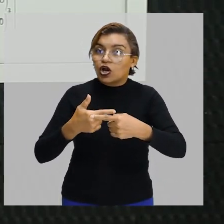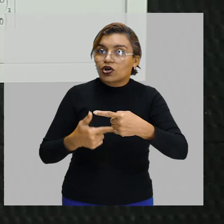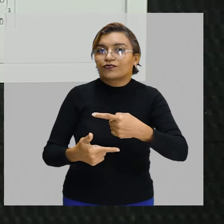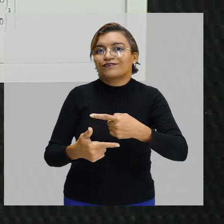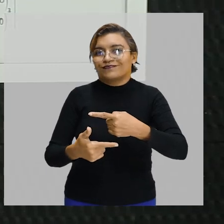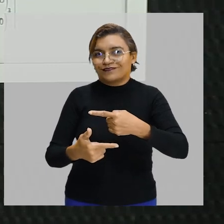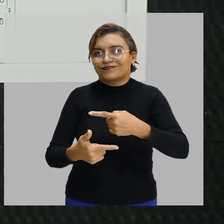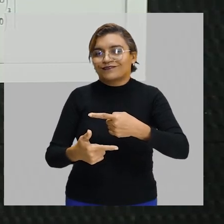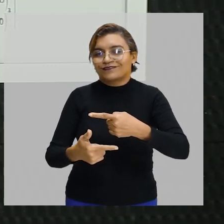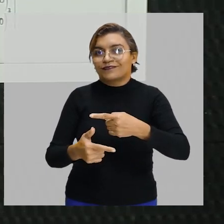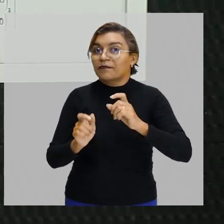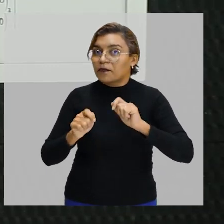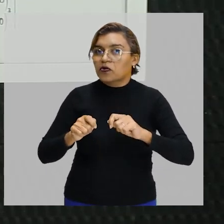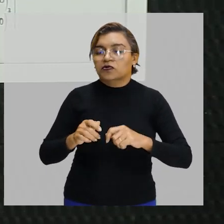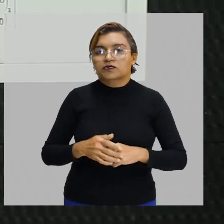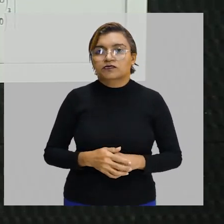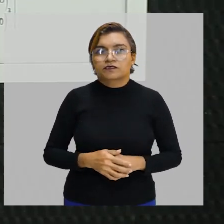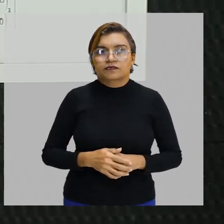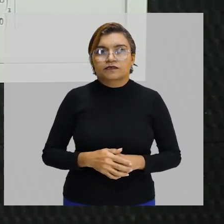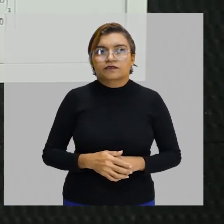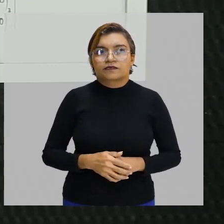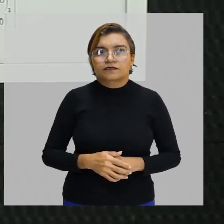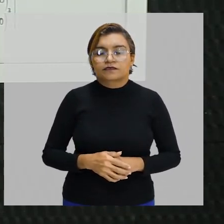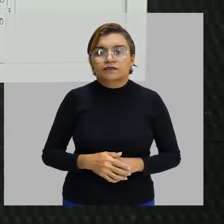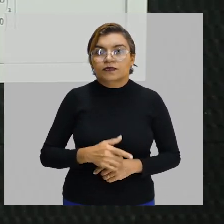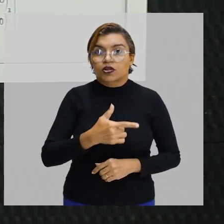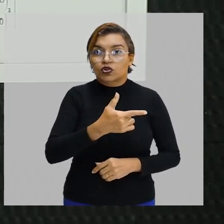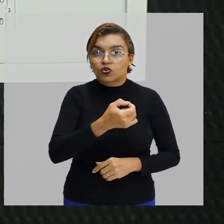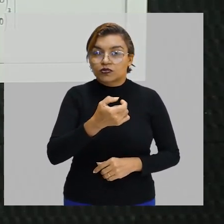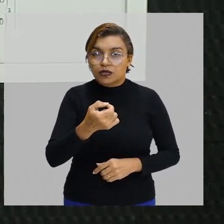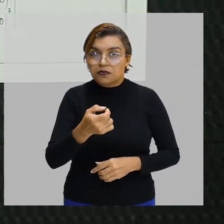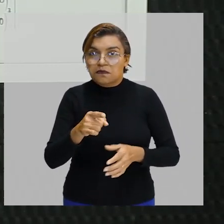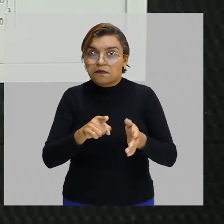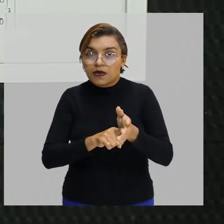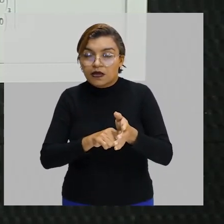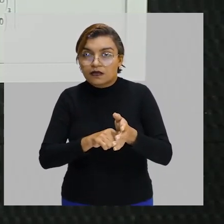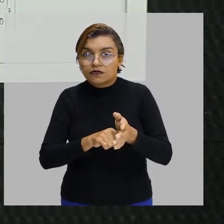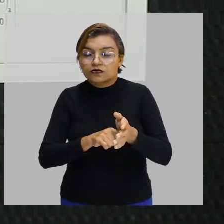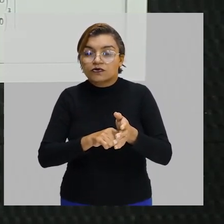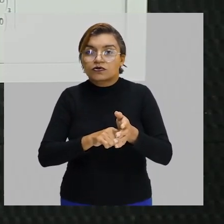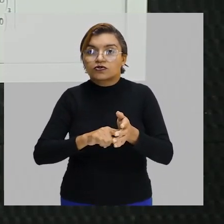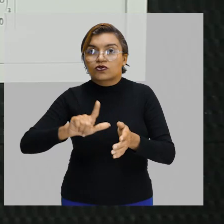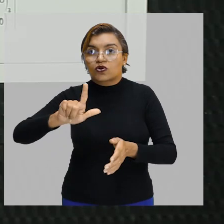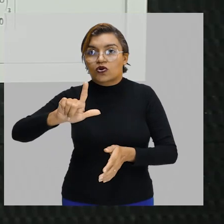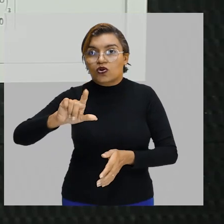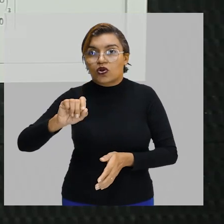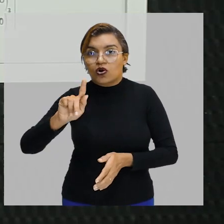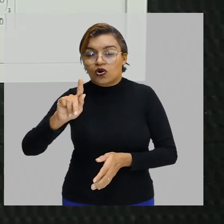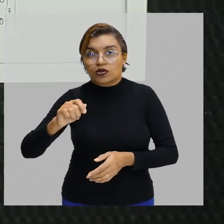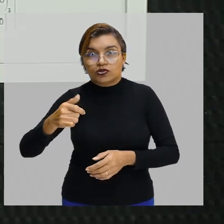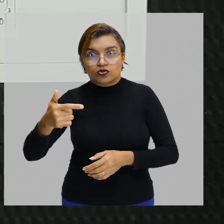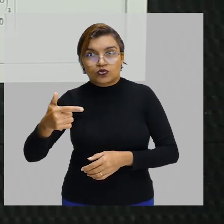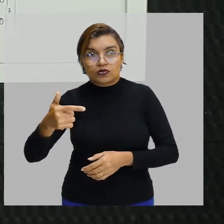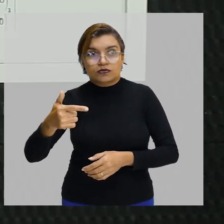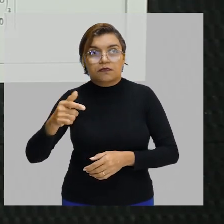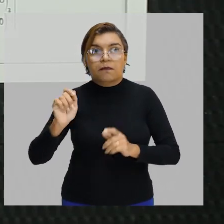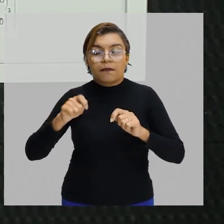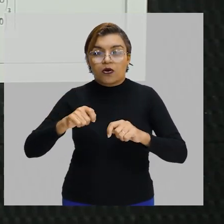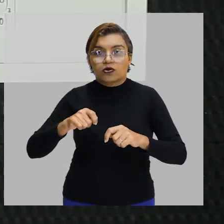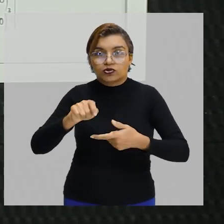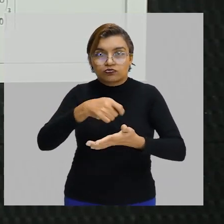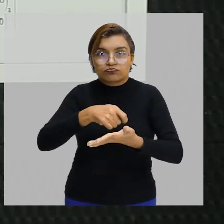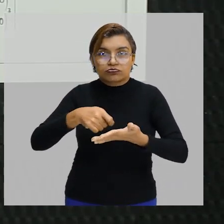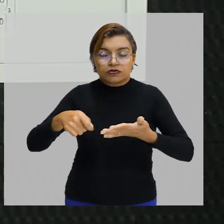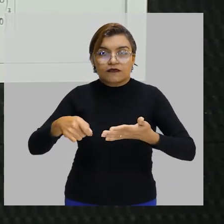Certo? O log de 200 menos o log de 2, você pode escrever log